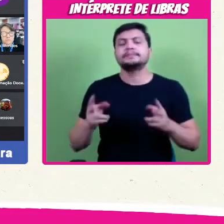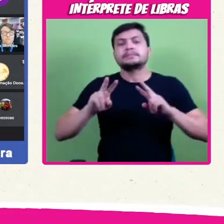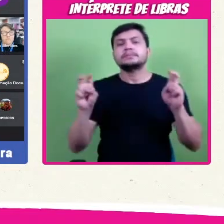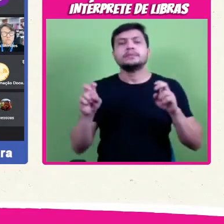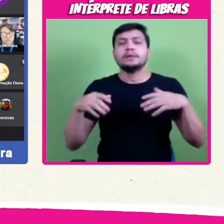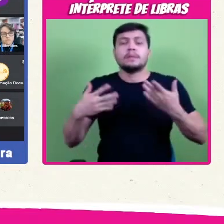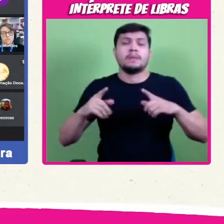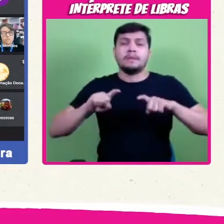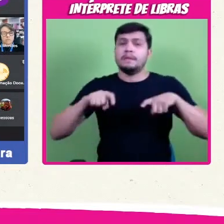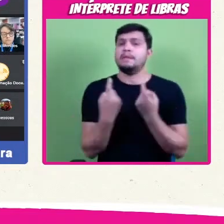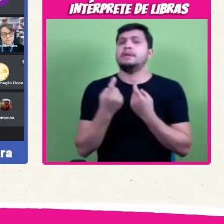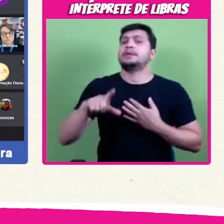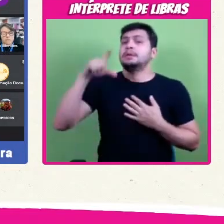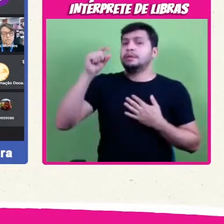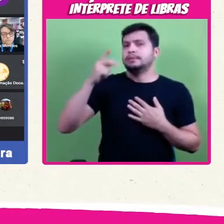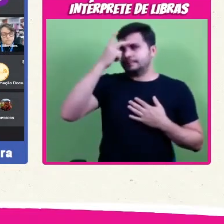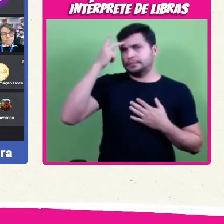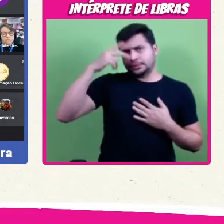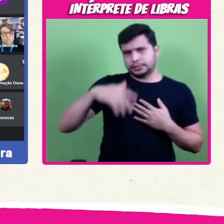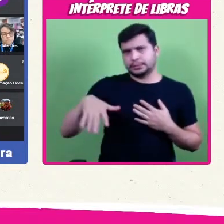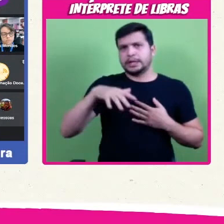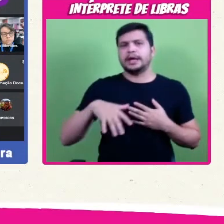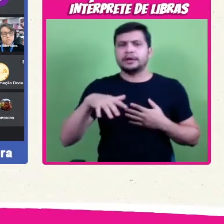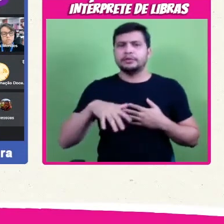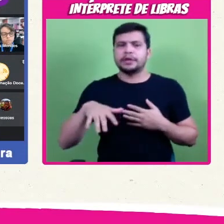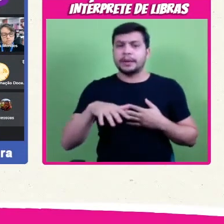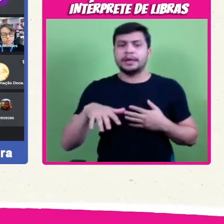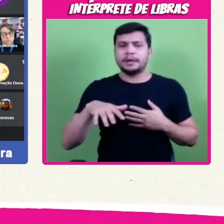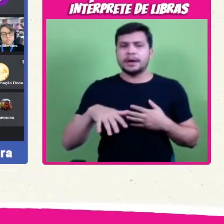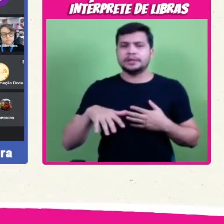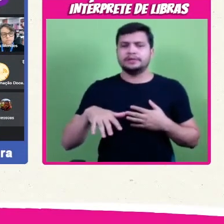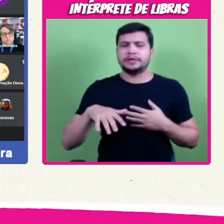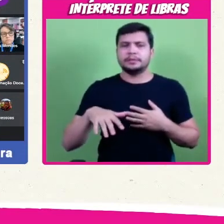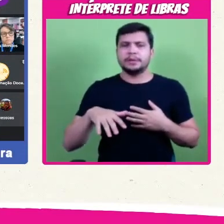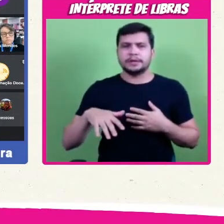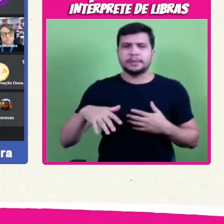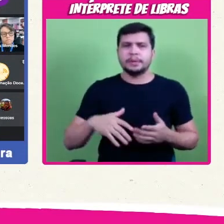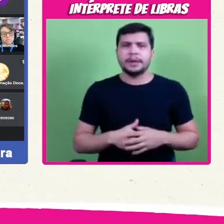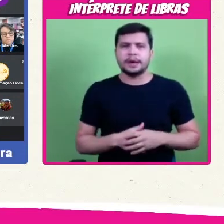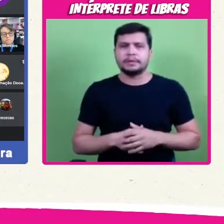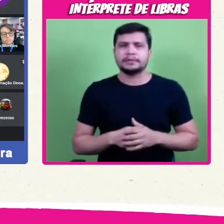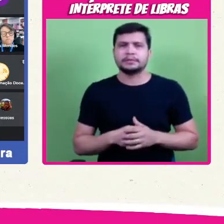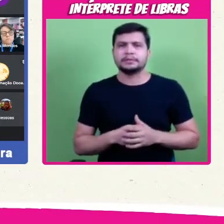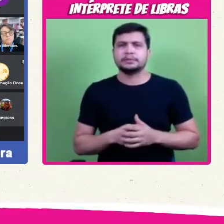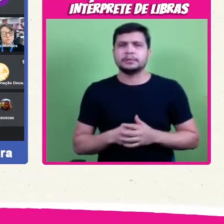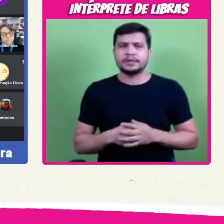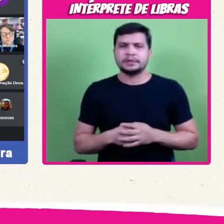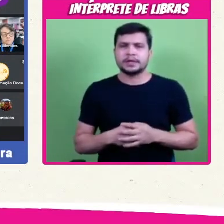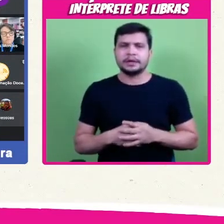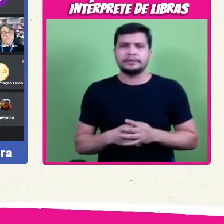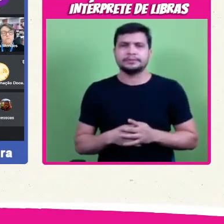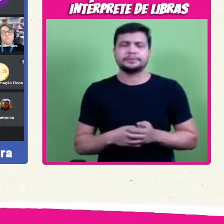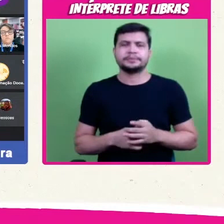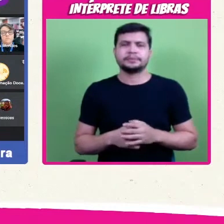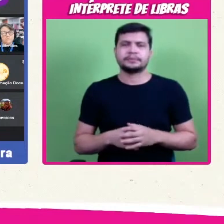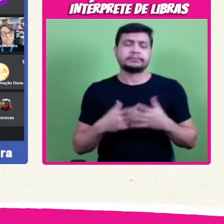né? Aquela coisa, a gente, vagina, mulher, e vai além, né? Não é só isso, é rosa, é a roupa,